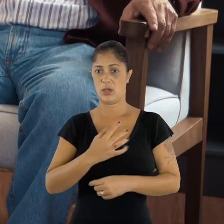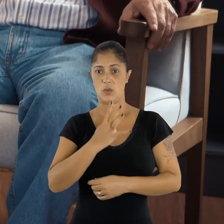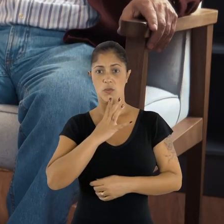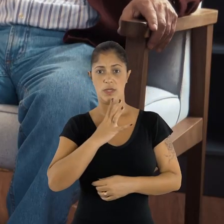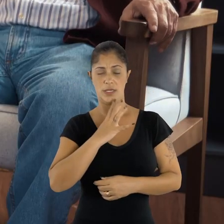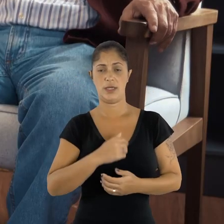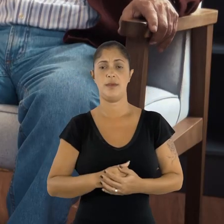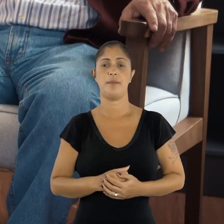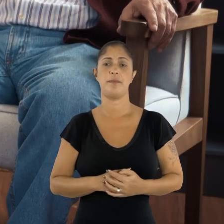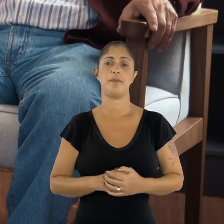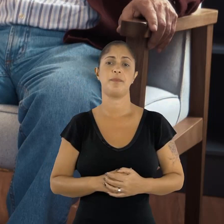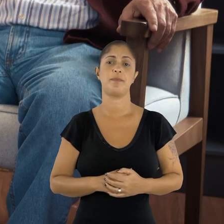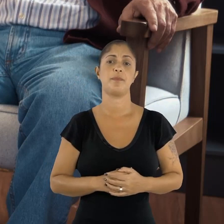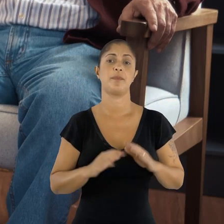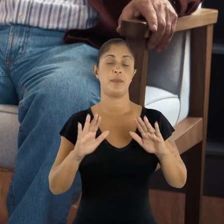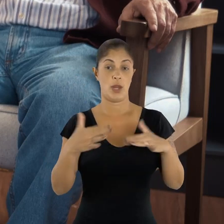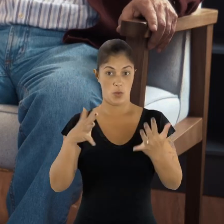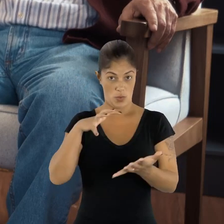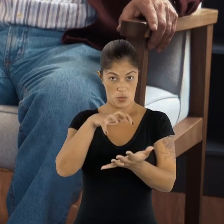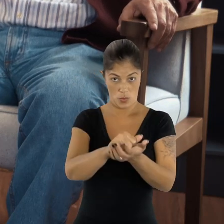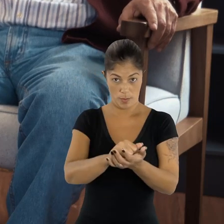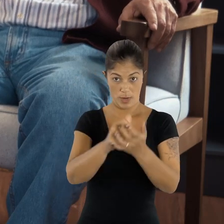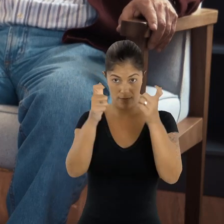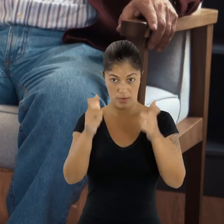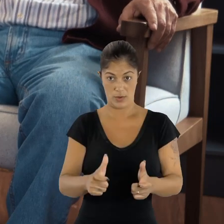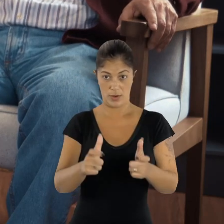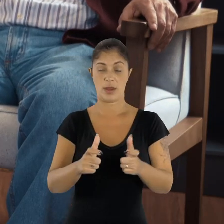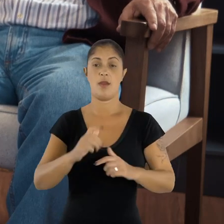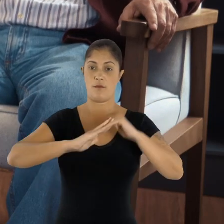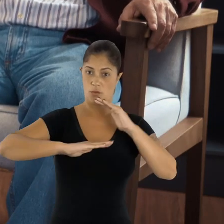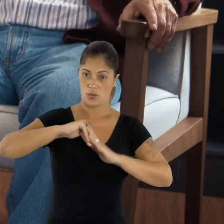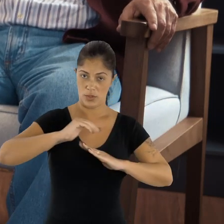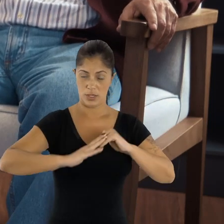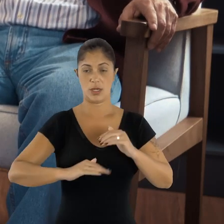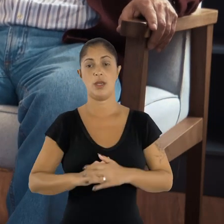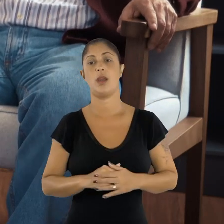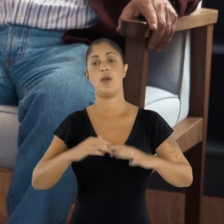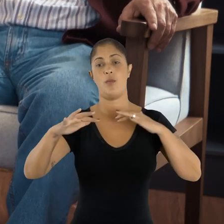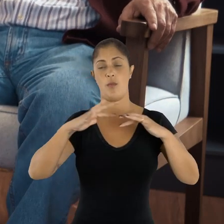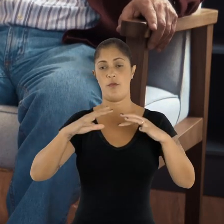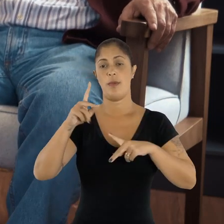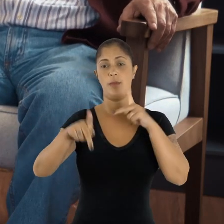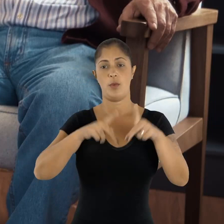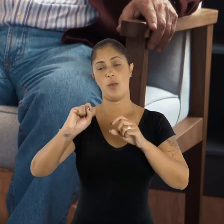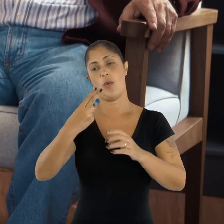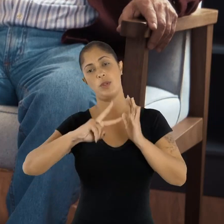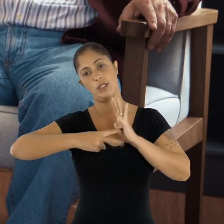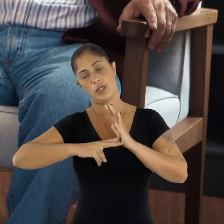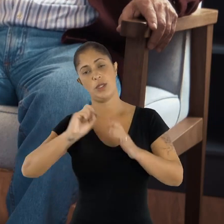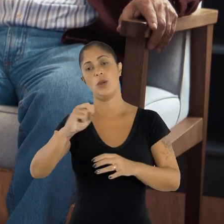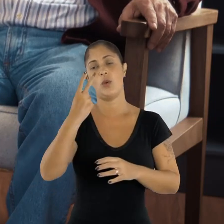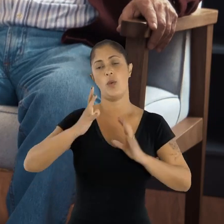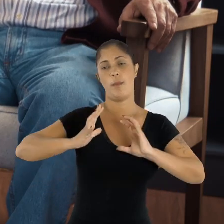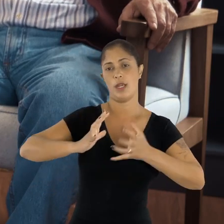que eu conheci, Frei Beto, que enquanto eles ocupavam um cargo, uma função, ou no movimento popular, ou